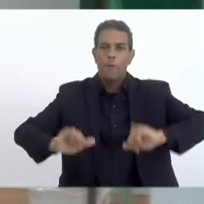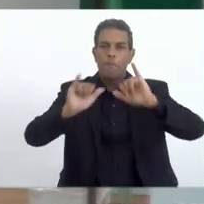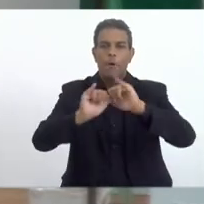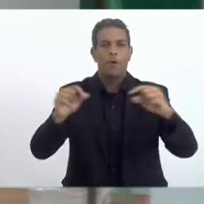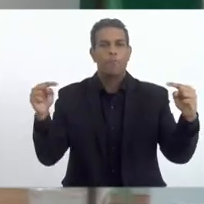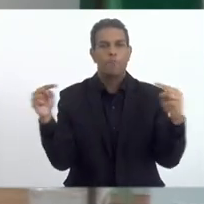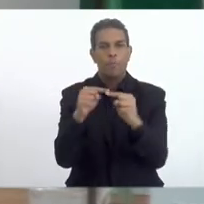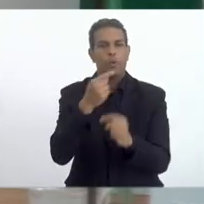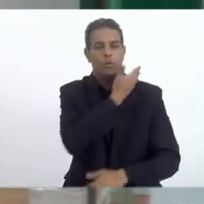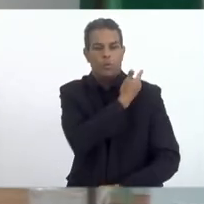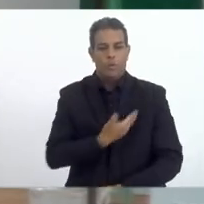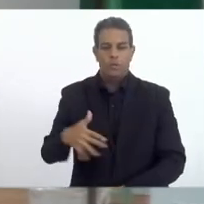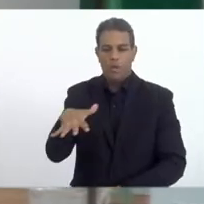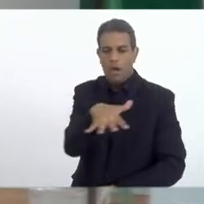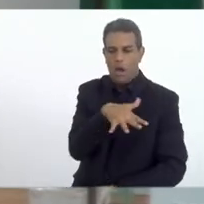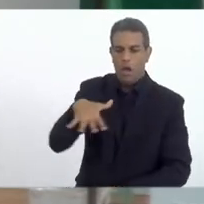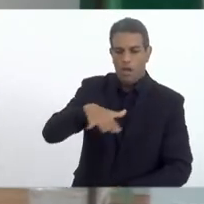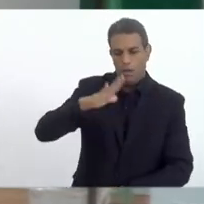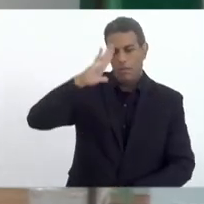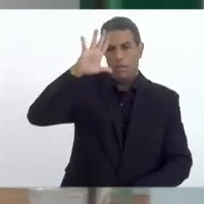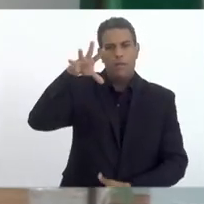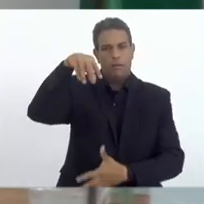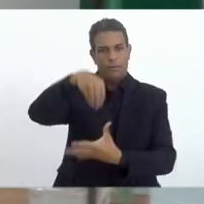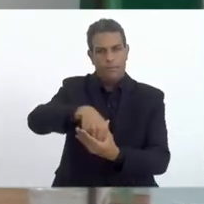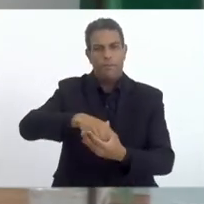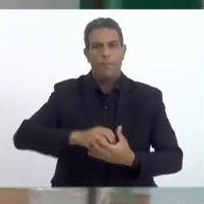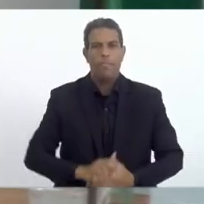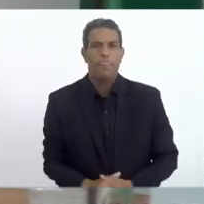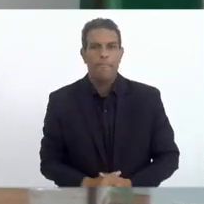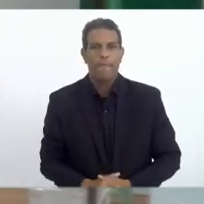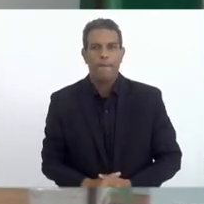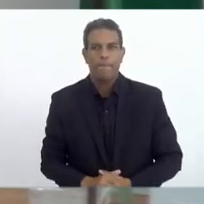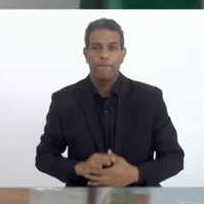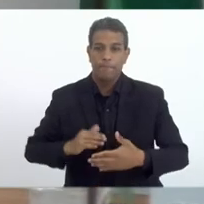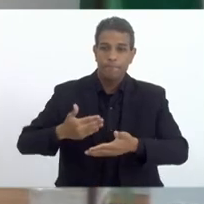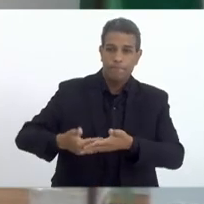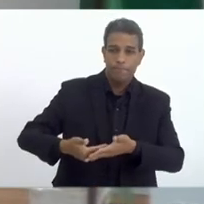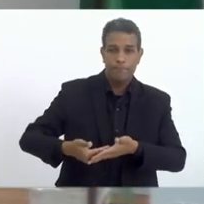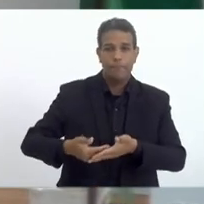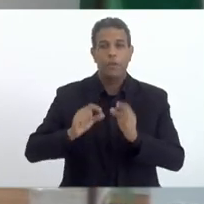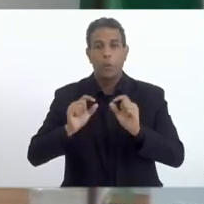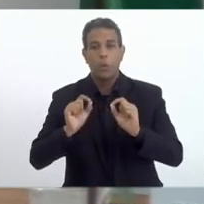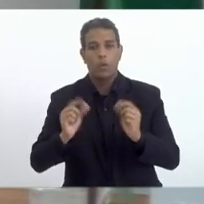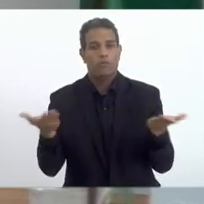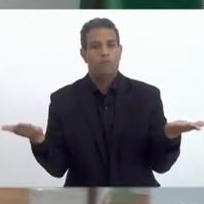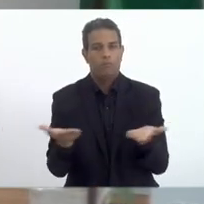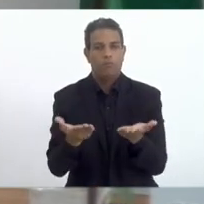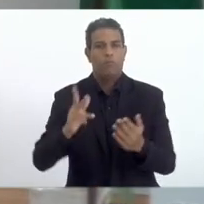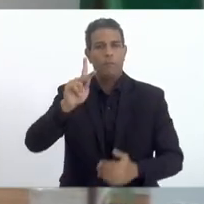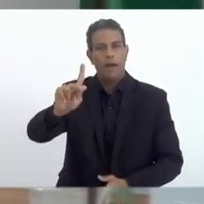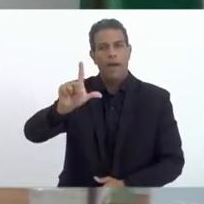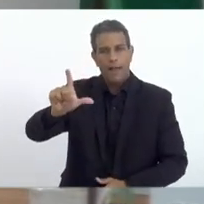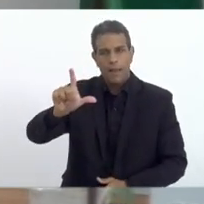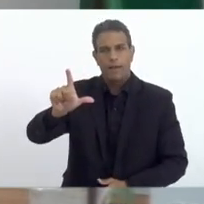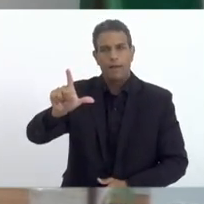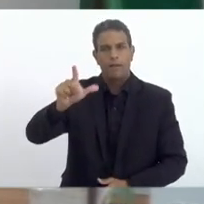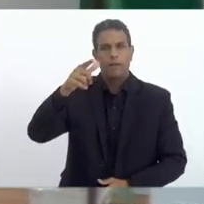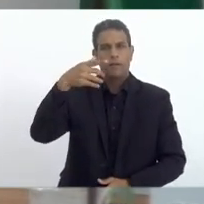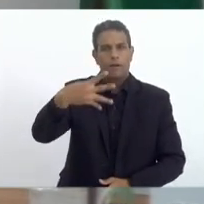de funções de Estado. Então, esse é o princípio basilar. Até mesmo no PL